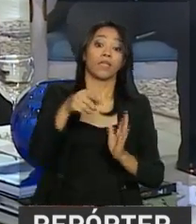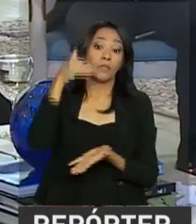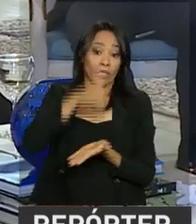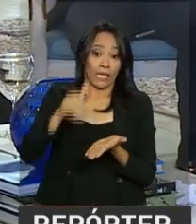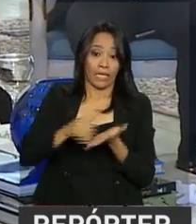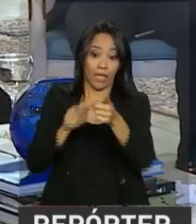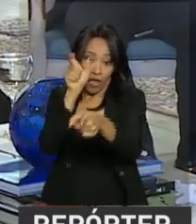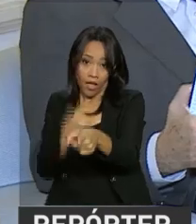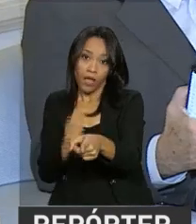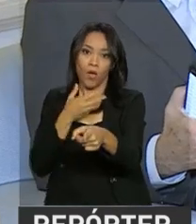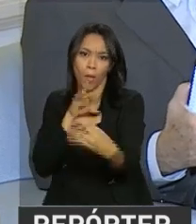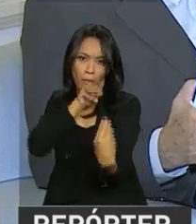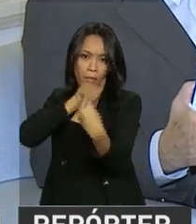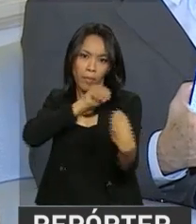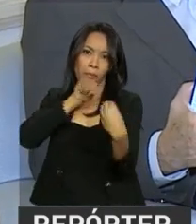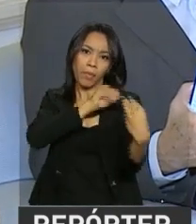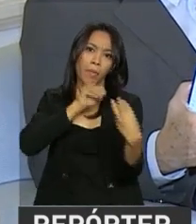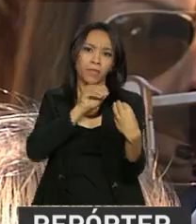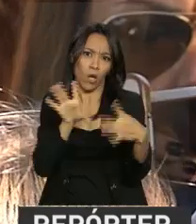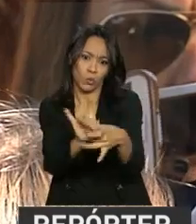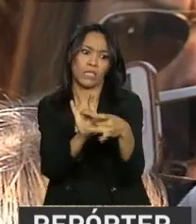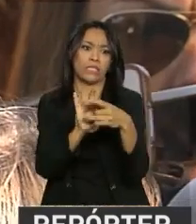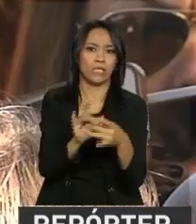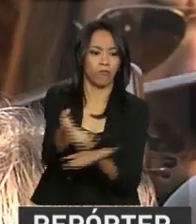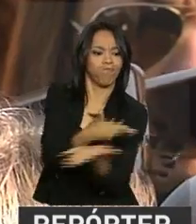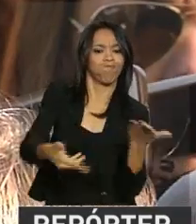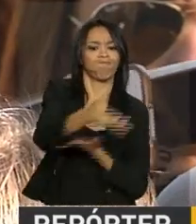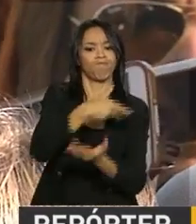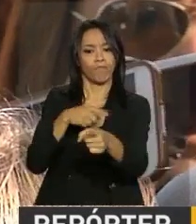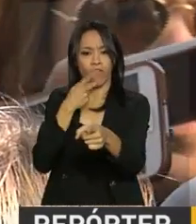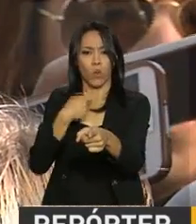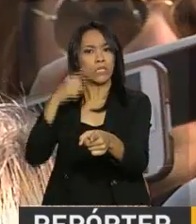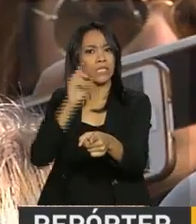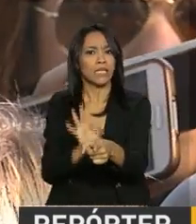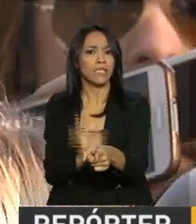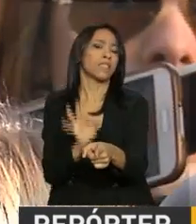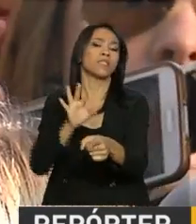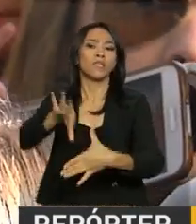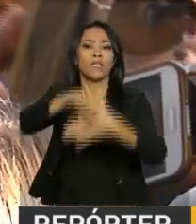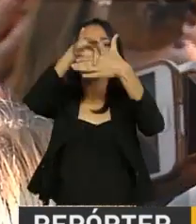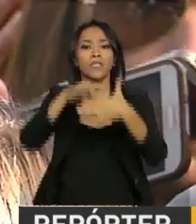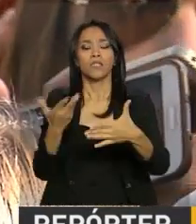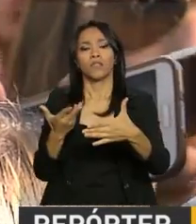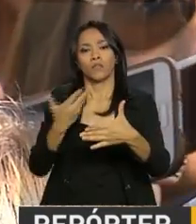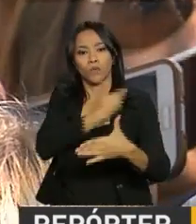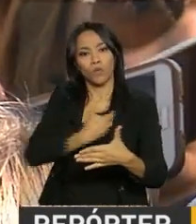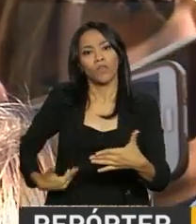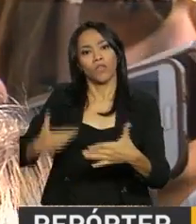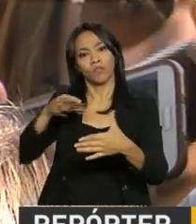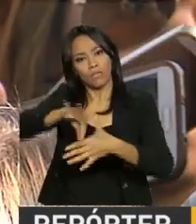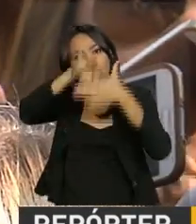governo gedel veira Lima a base está unida temos certeza que vamos aí sob o comando do líder do Governo dos líderes da base na Câmara